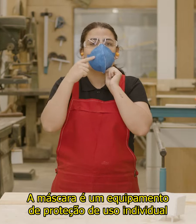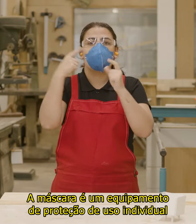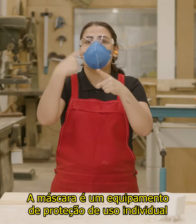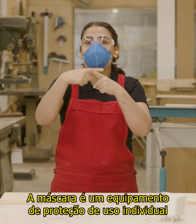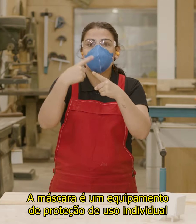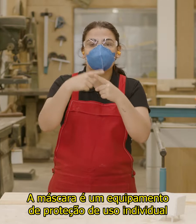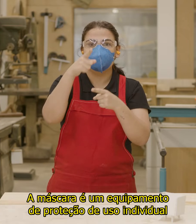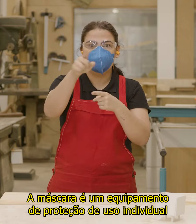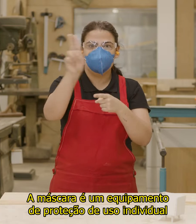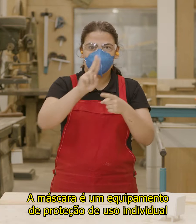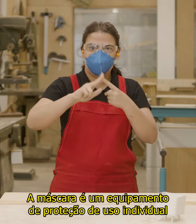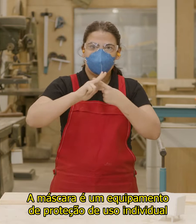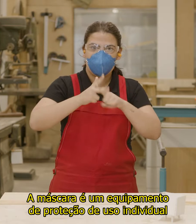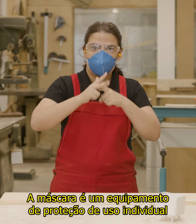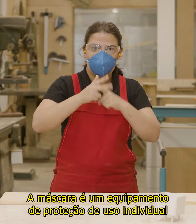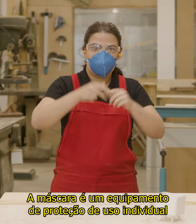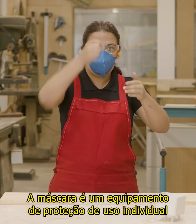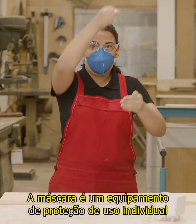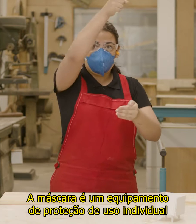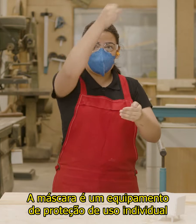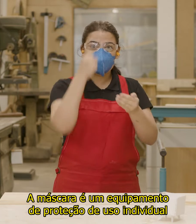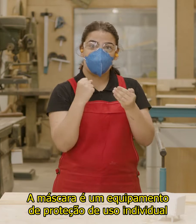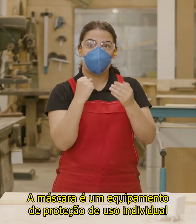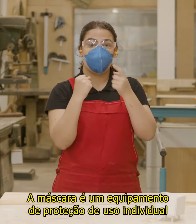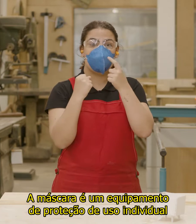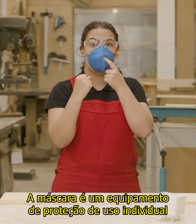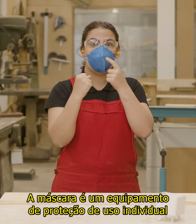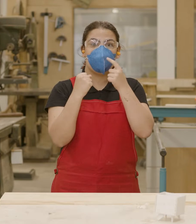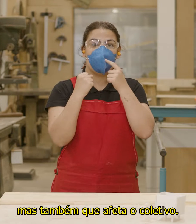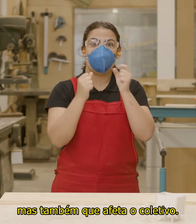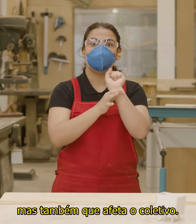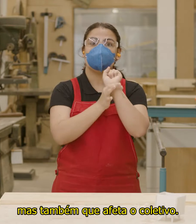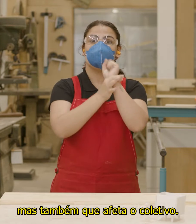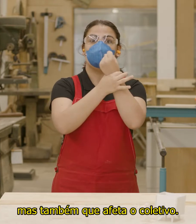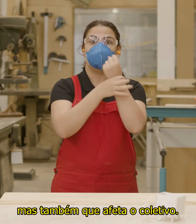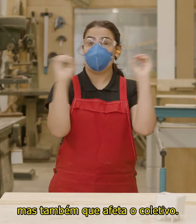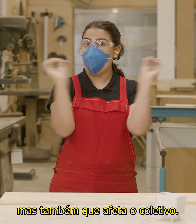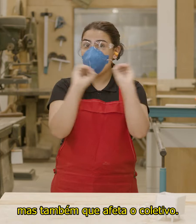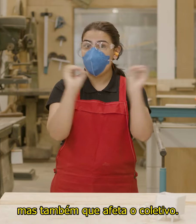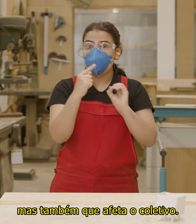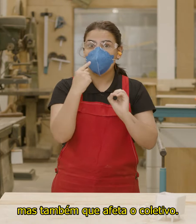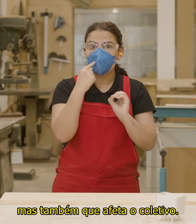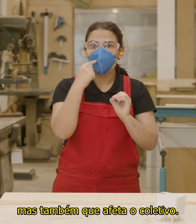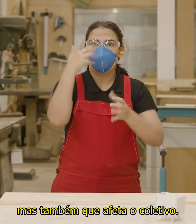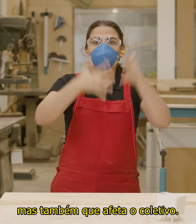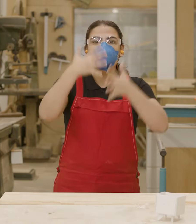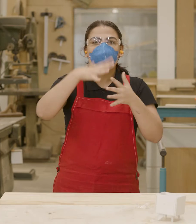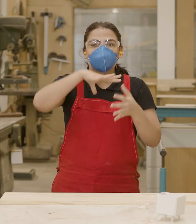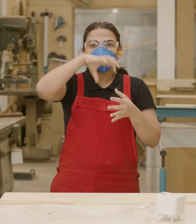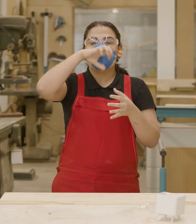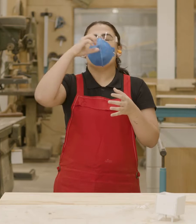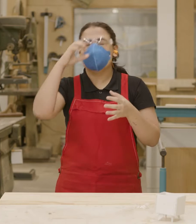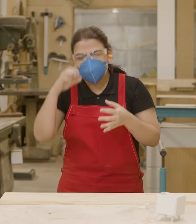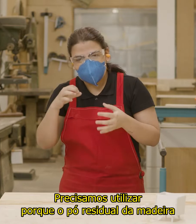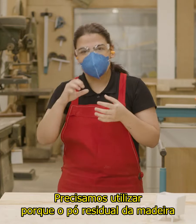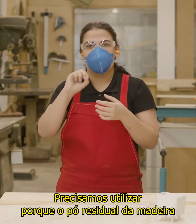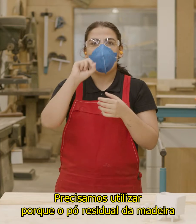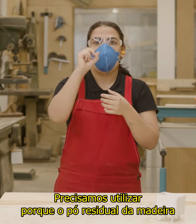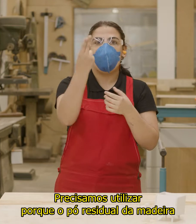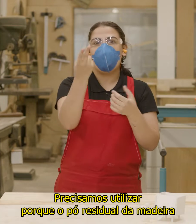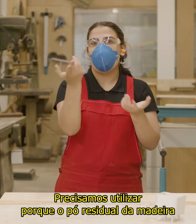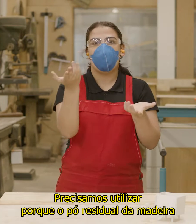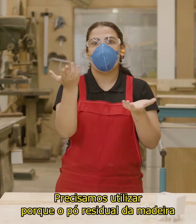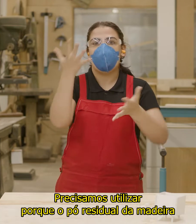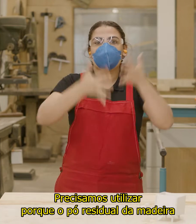A máscara é um equipamento de proteção de uso individual, mas também que afeta o coletivo.